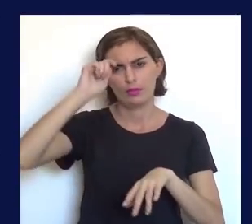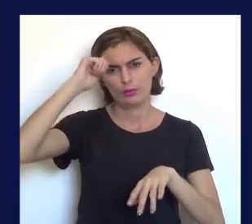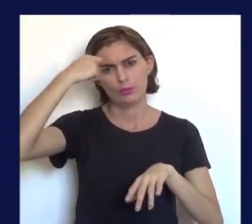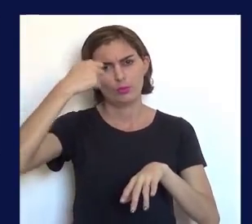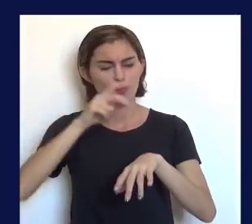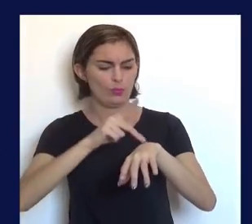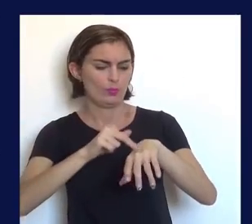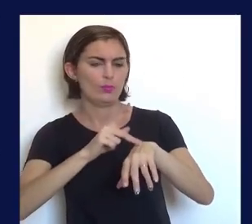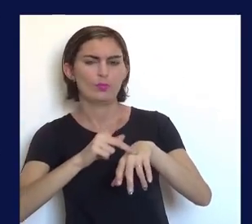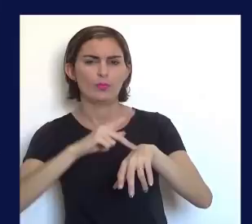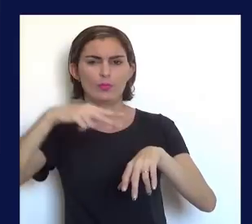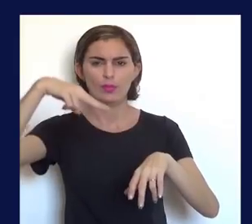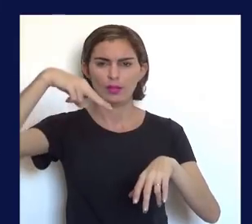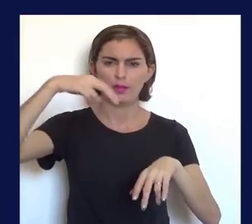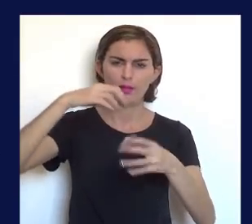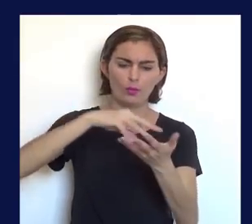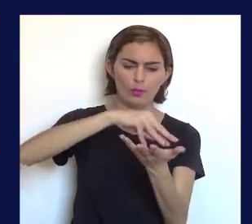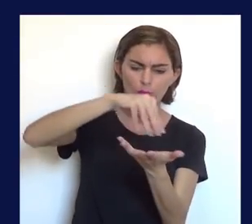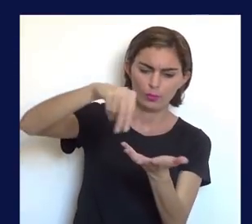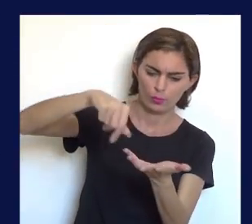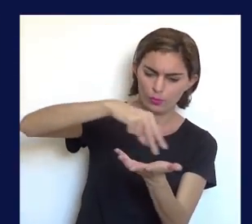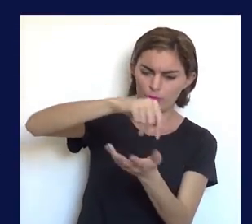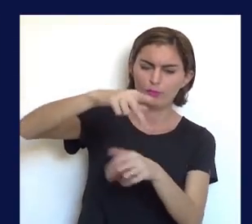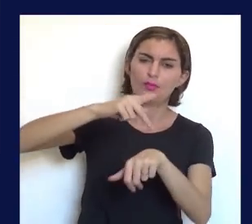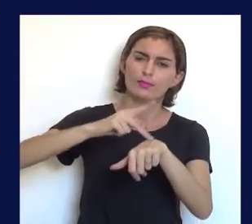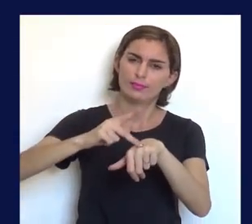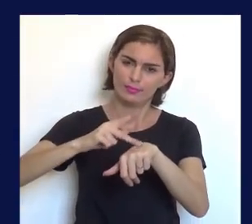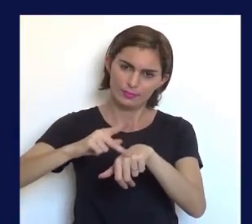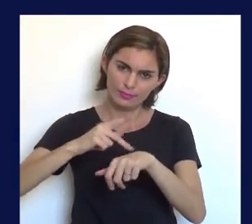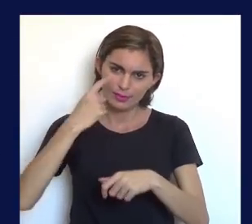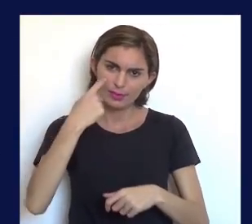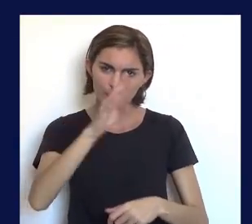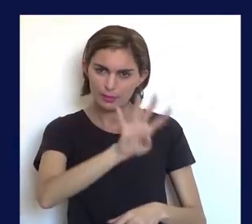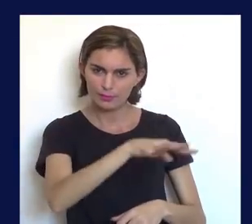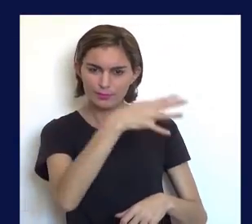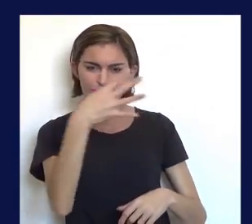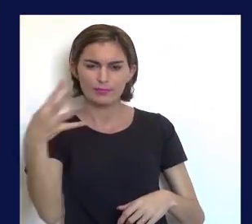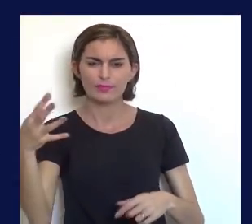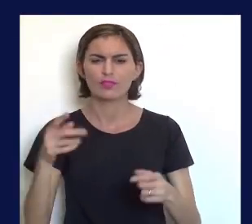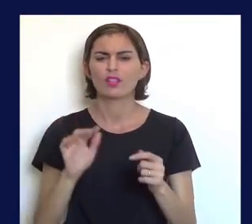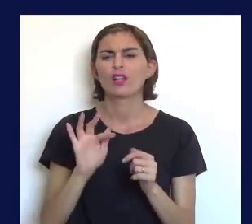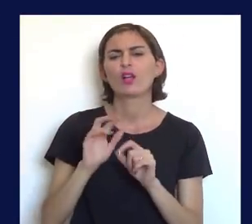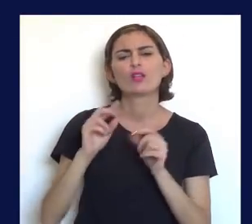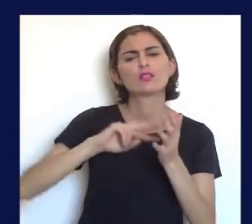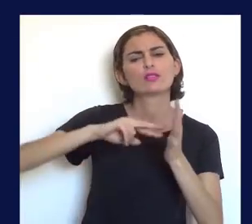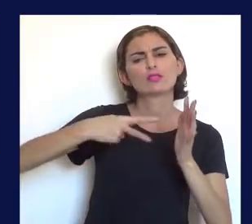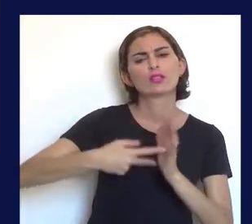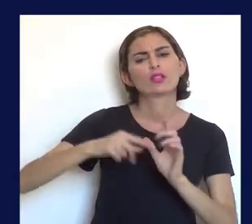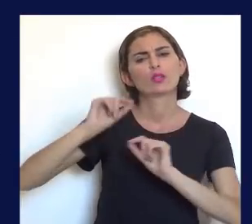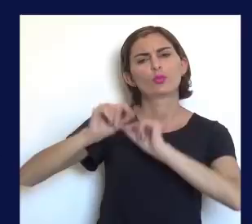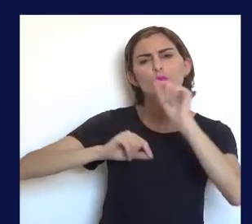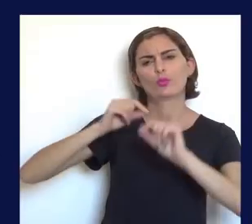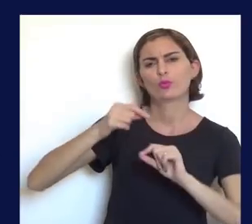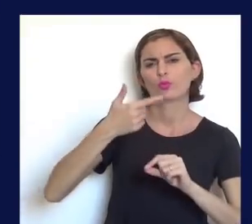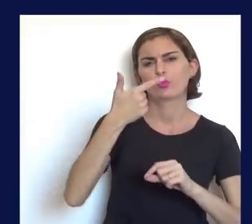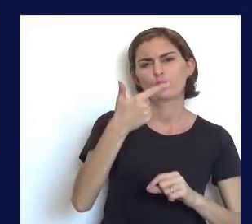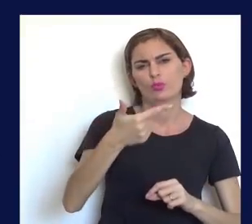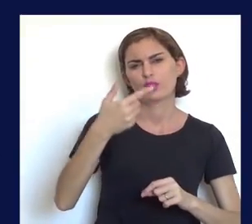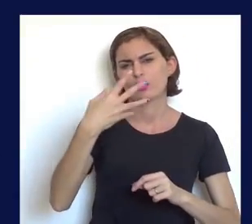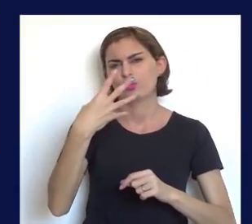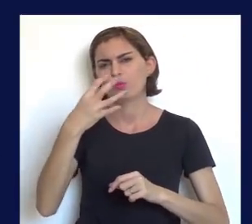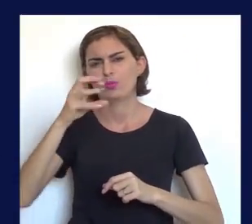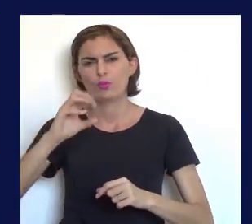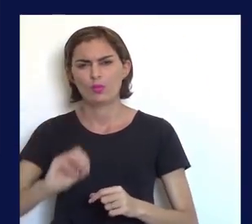black, ou negro de fumo. Então, lembrado que a gente comentou isso numa tabela lá no início. Flávio, significa que